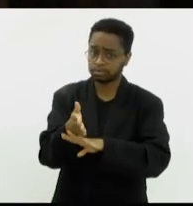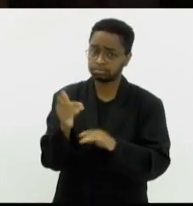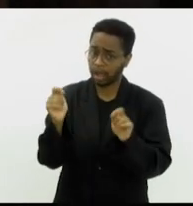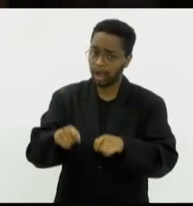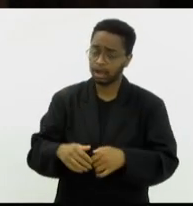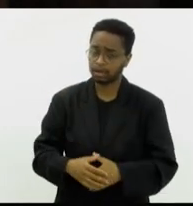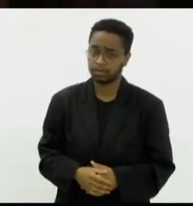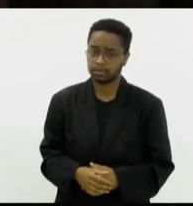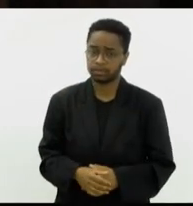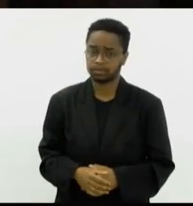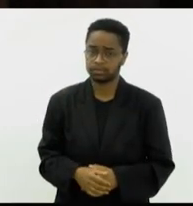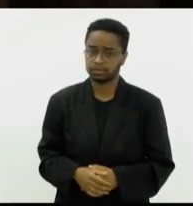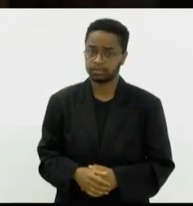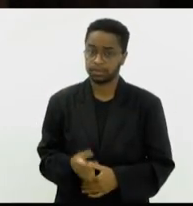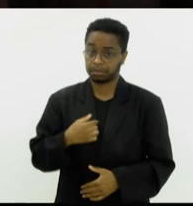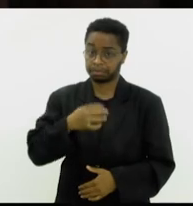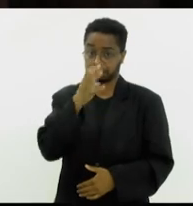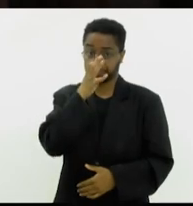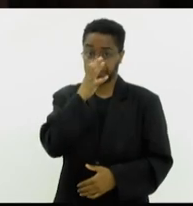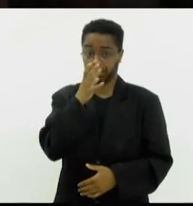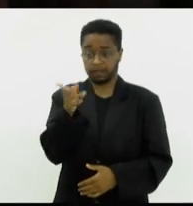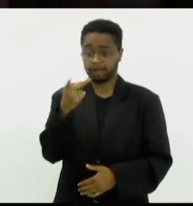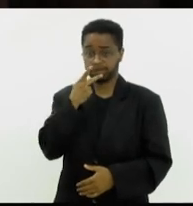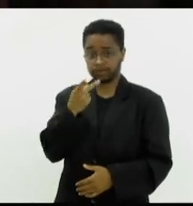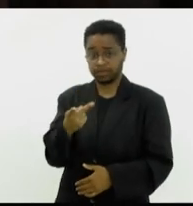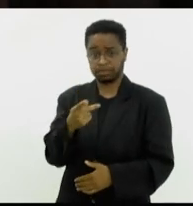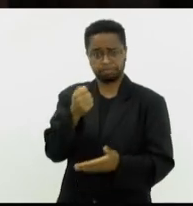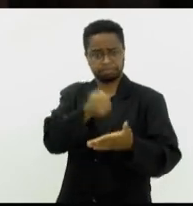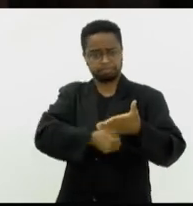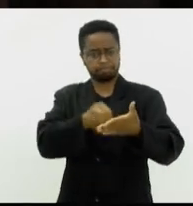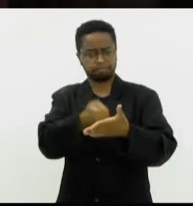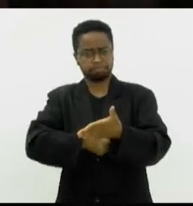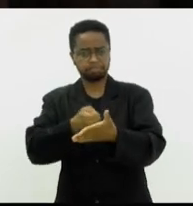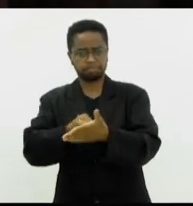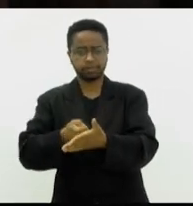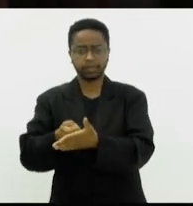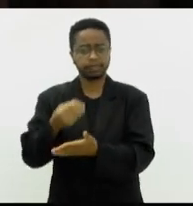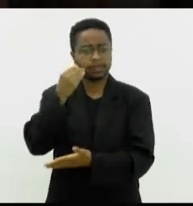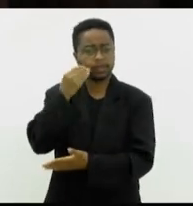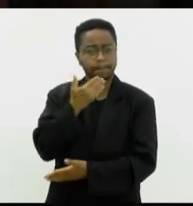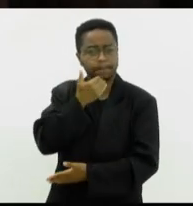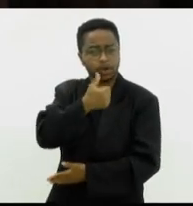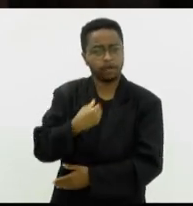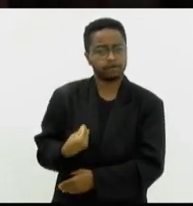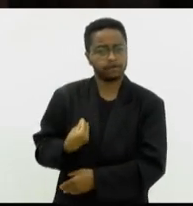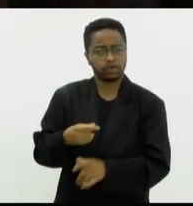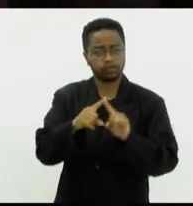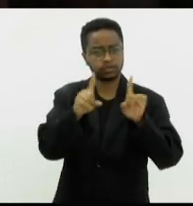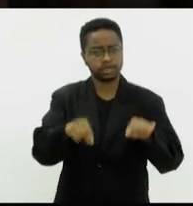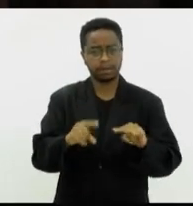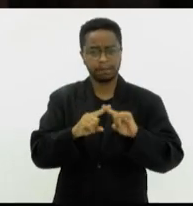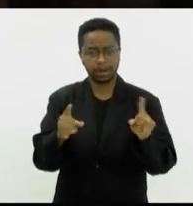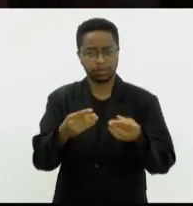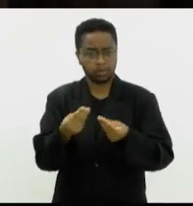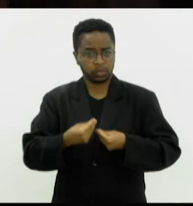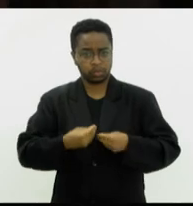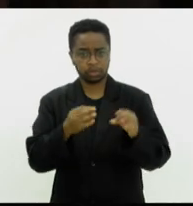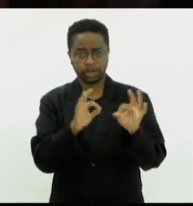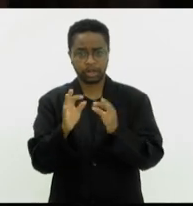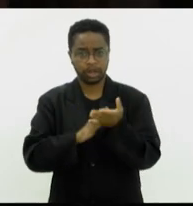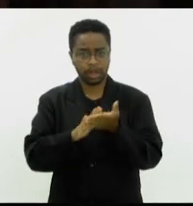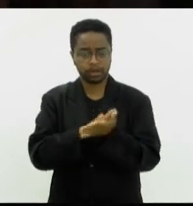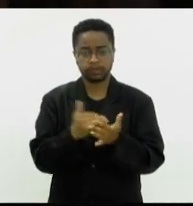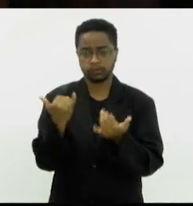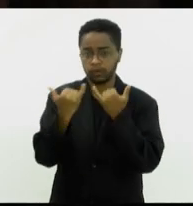entrar me admira a senhora dizer que luta tanto pelo servidor não me dar esses dados